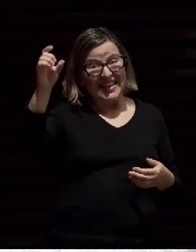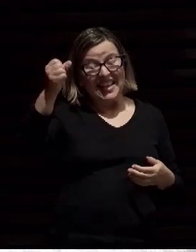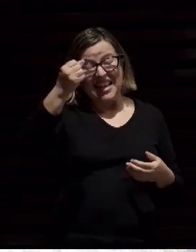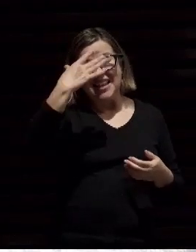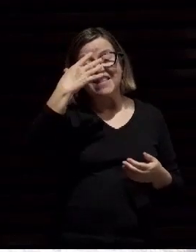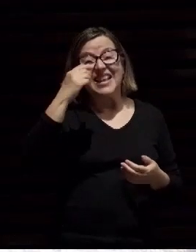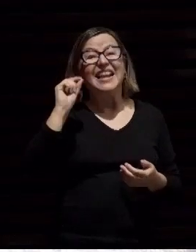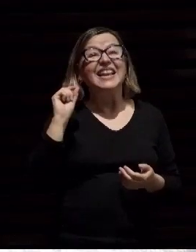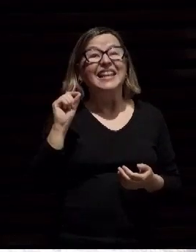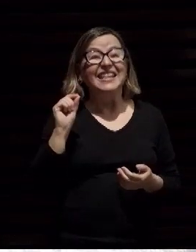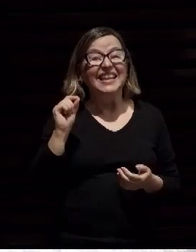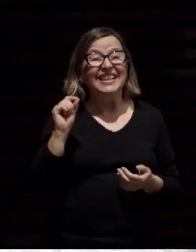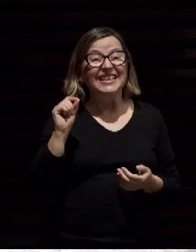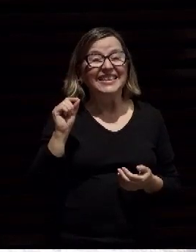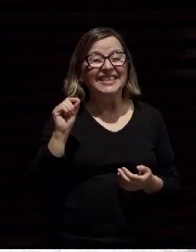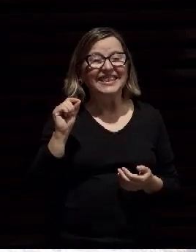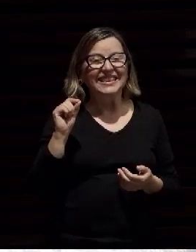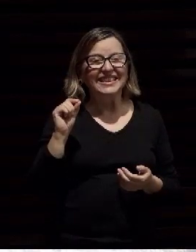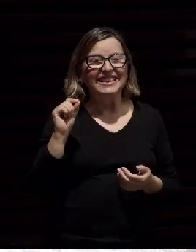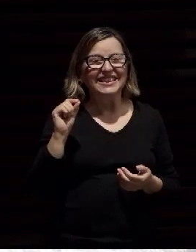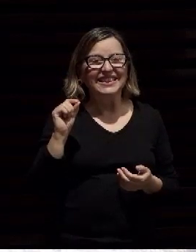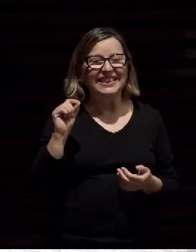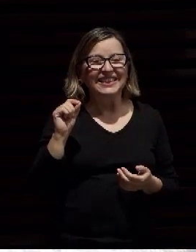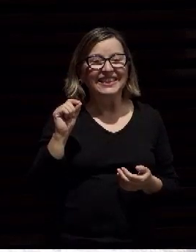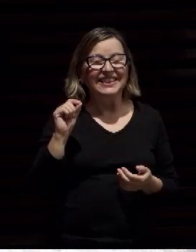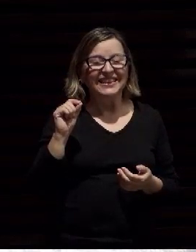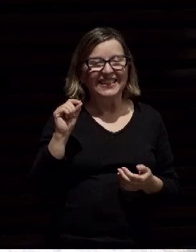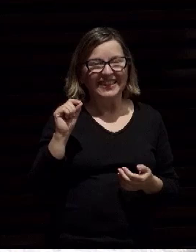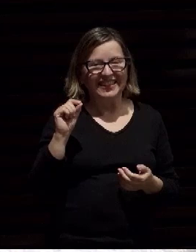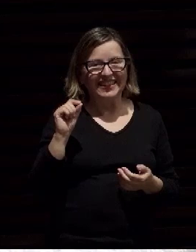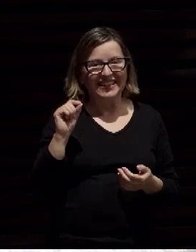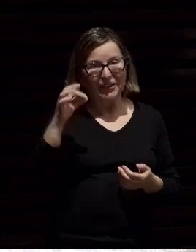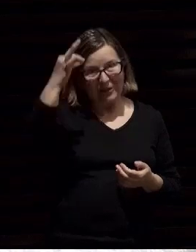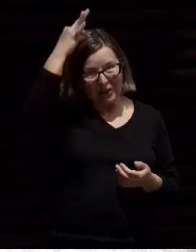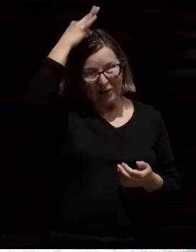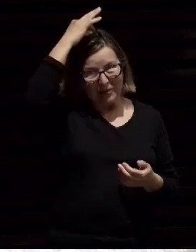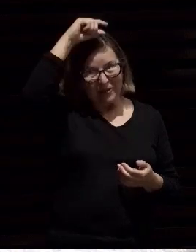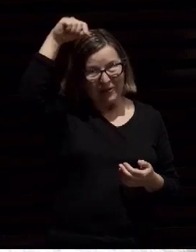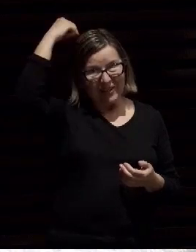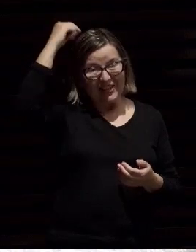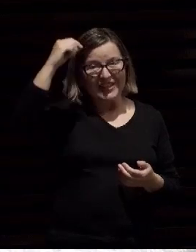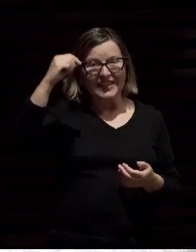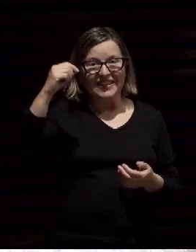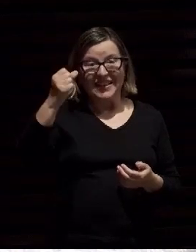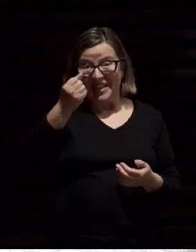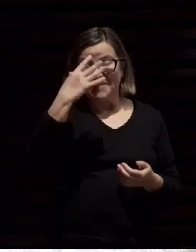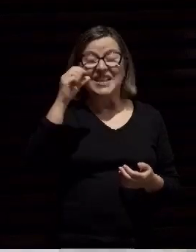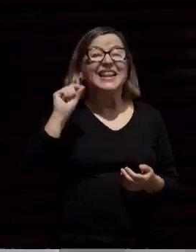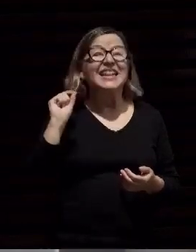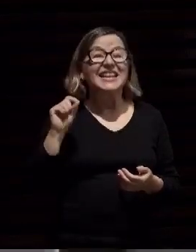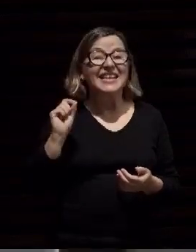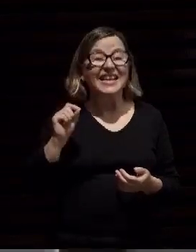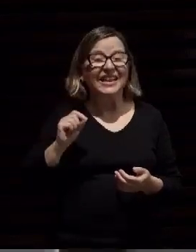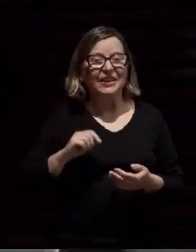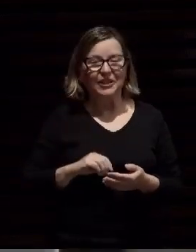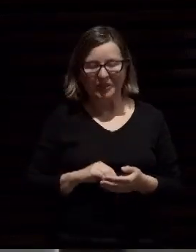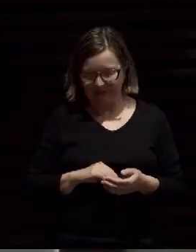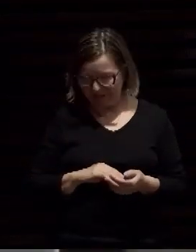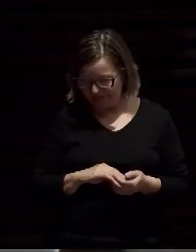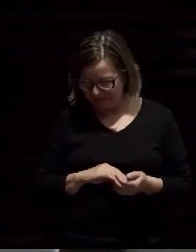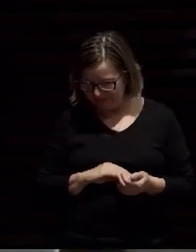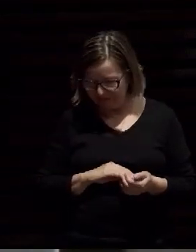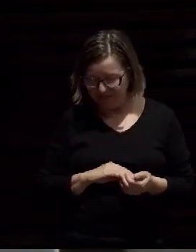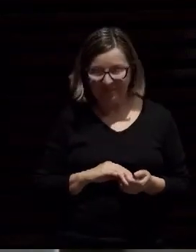quem? Quem é que o Espírito Santo revela? Vamos andar um pouquinho mais, eu estou correndo aqui já. Vamos para o